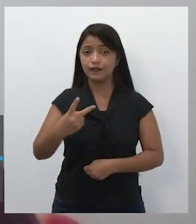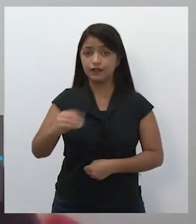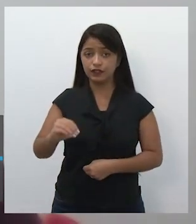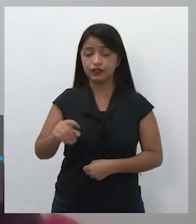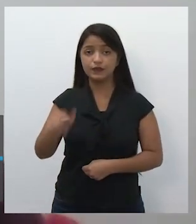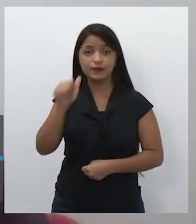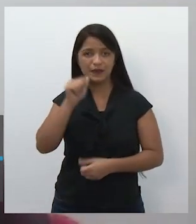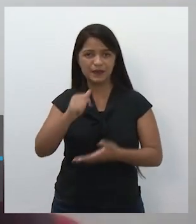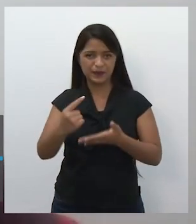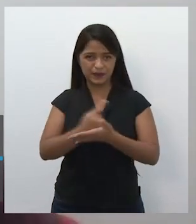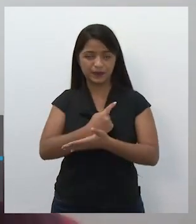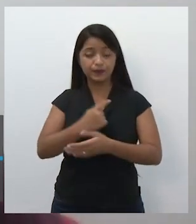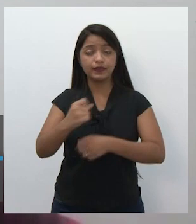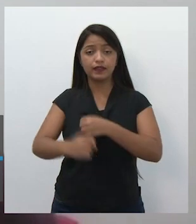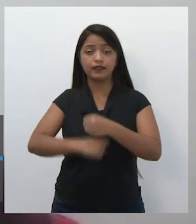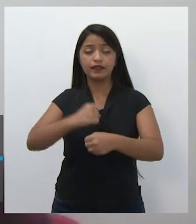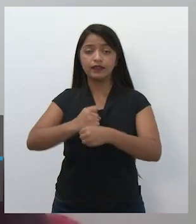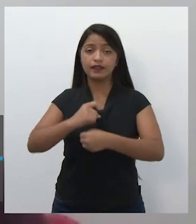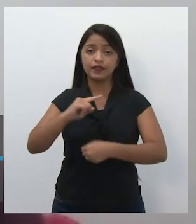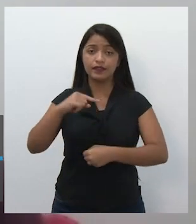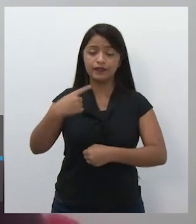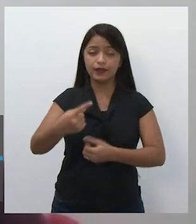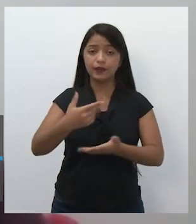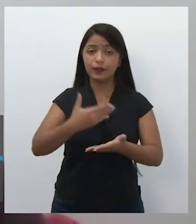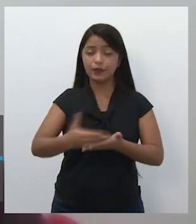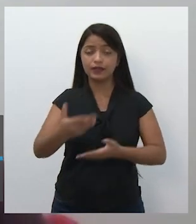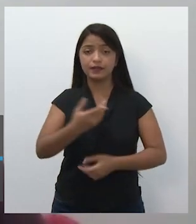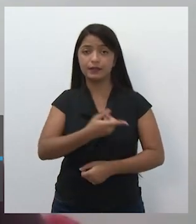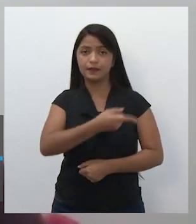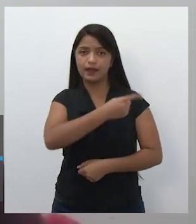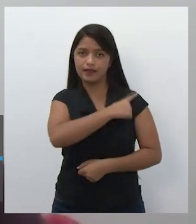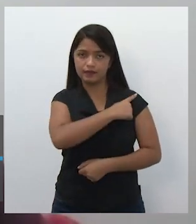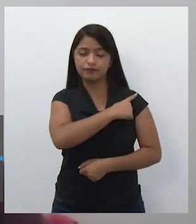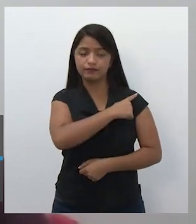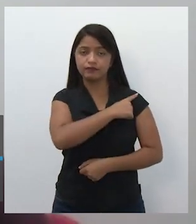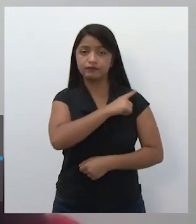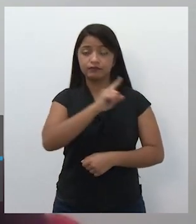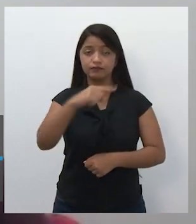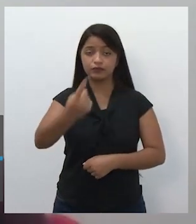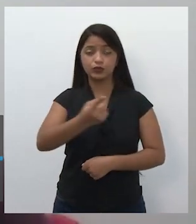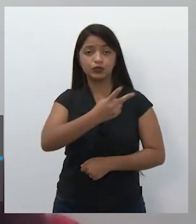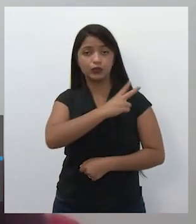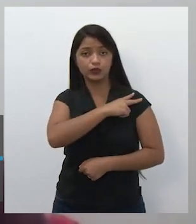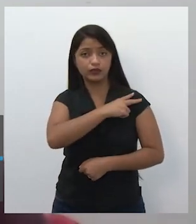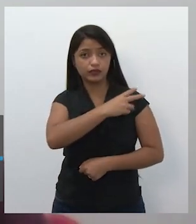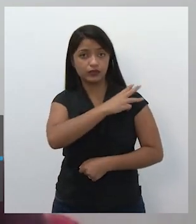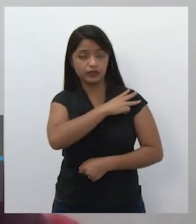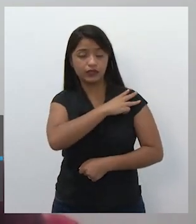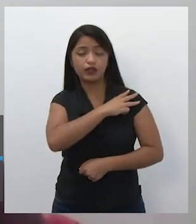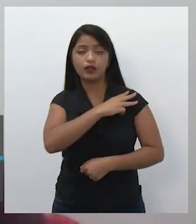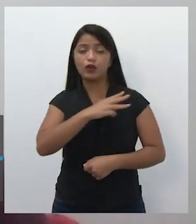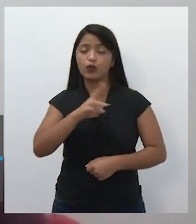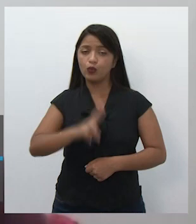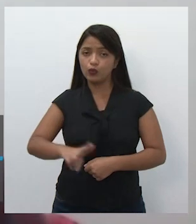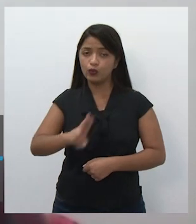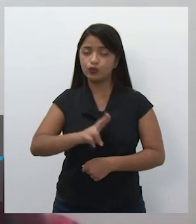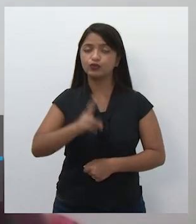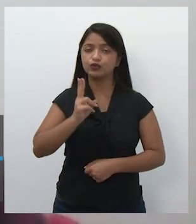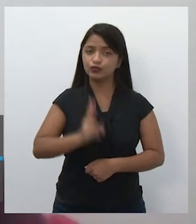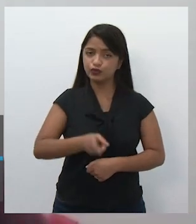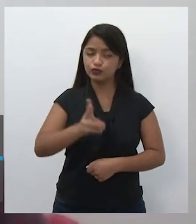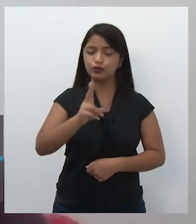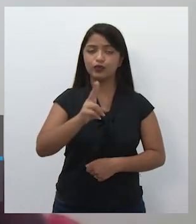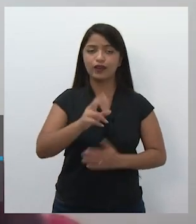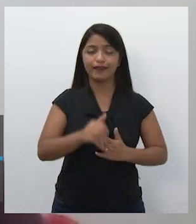implementação para a primeira série. A segunda e a terceira série continuarão utilizando os guias de transição, tá? E os materiais